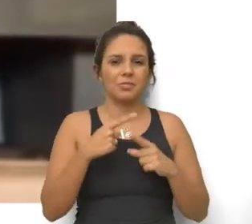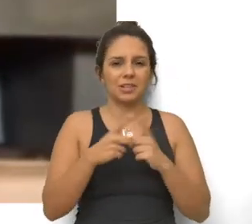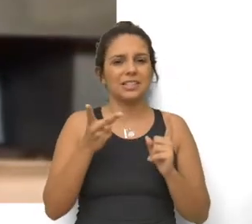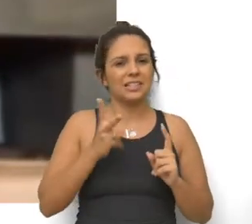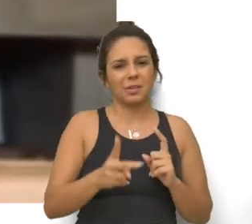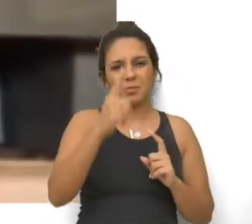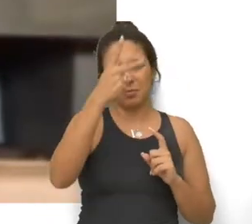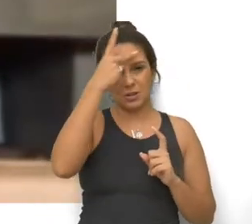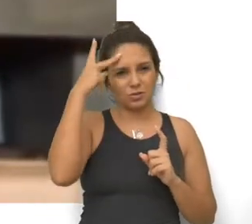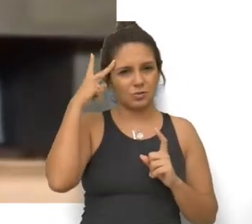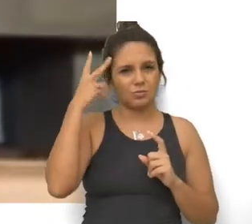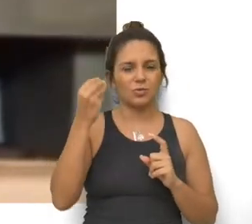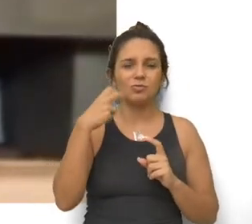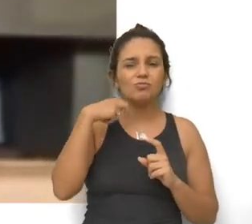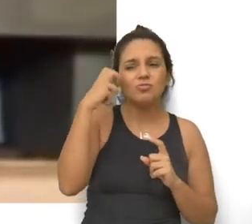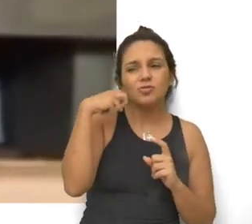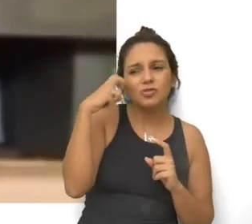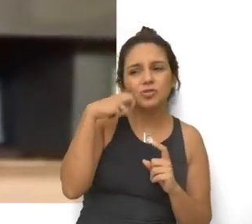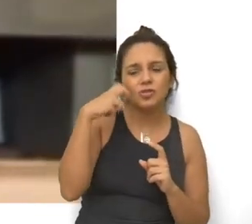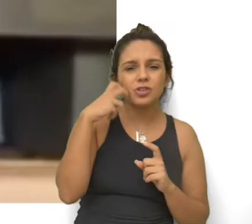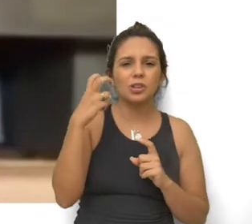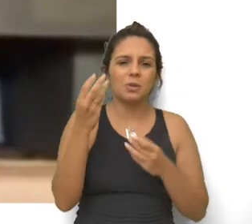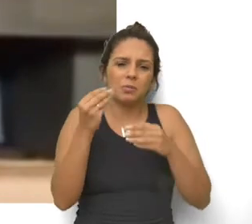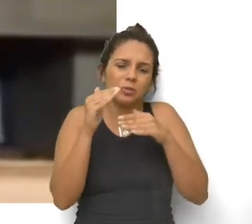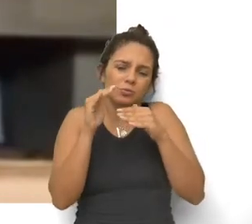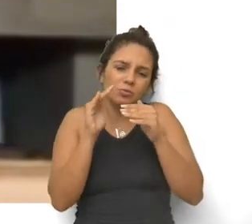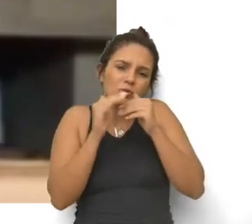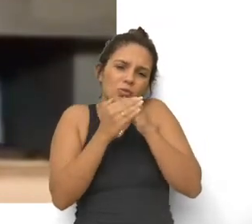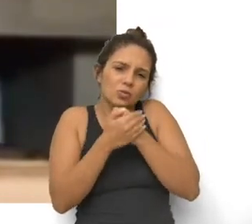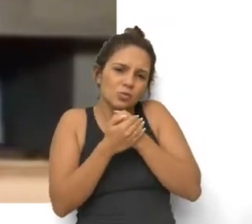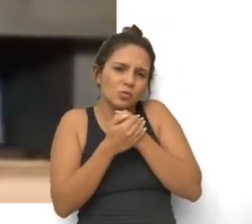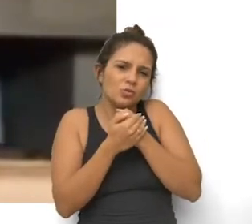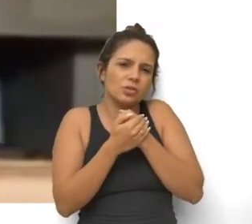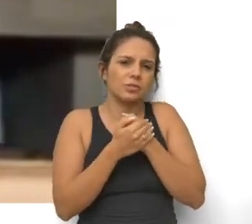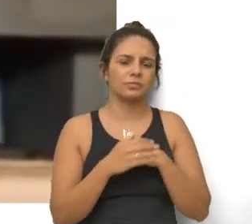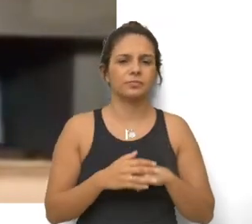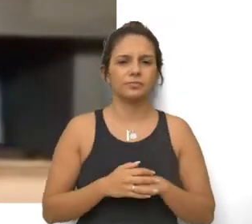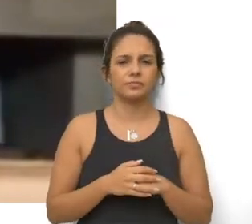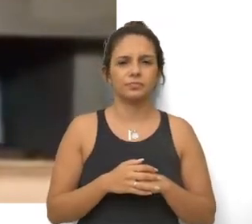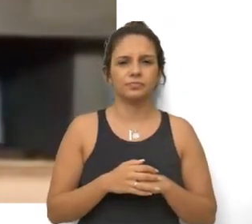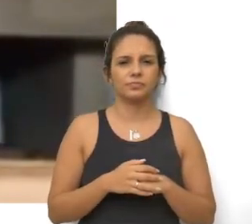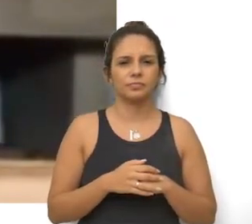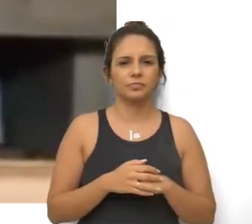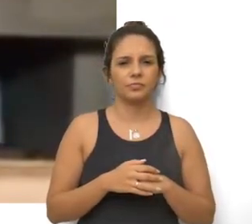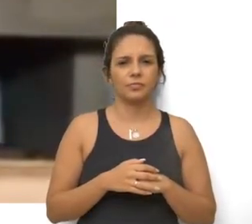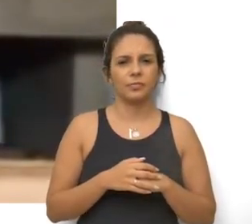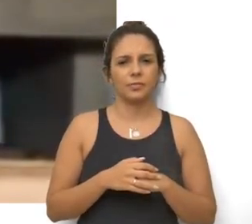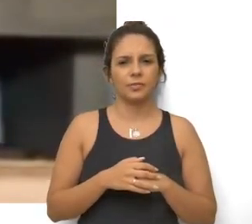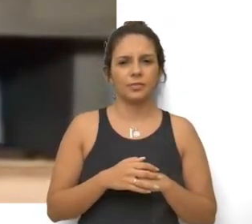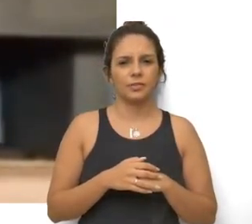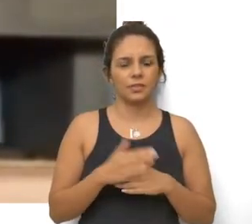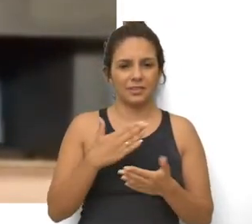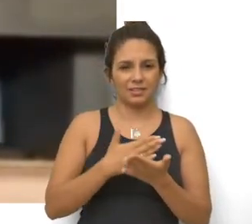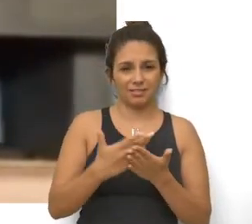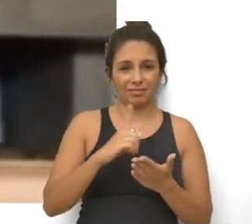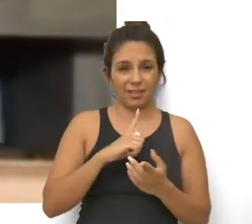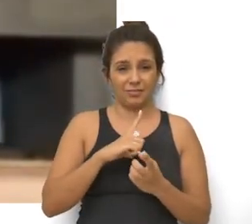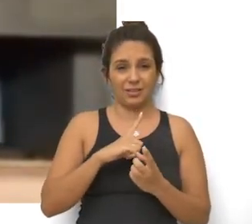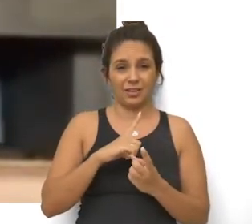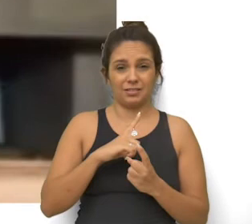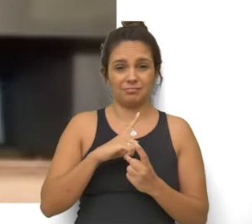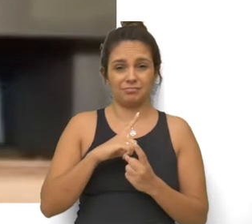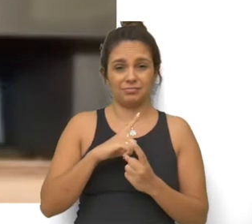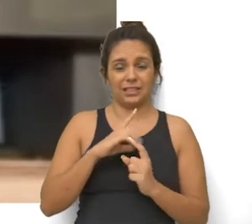sempre foi uma pessoa muito tímida, muito retraída, e logo começou a ter crises de